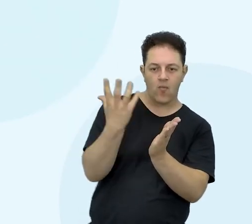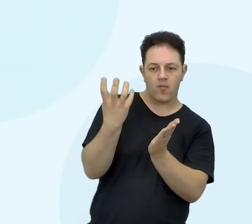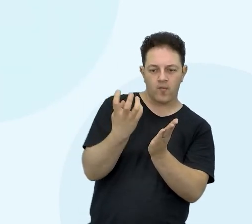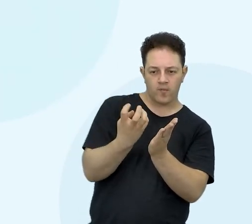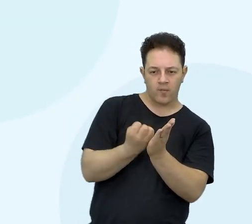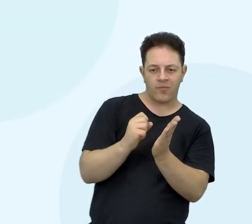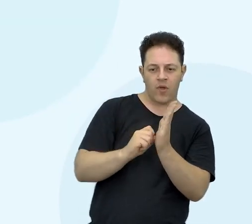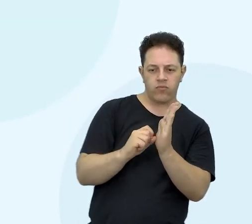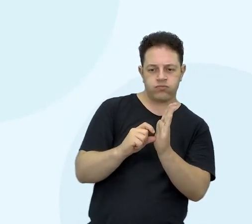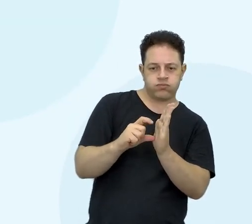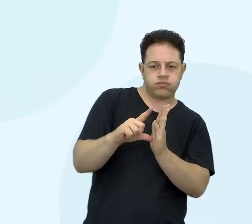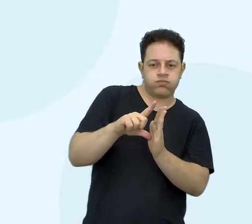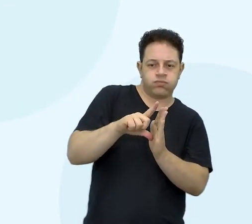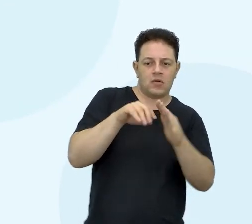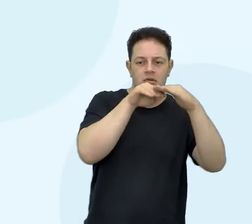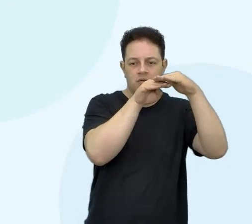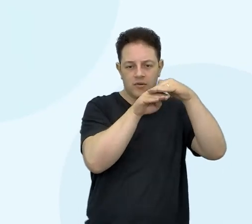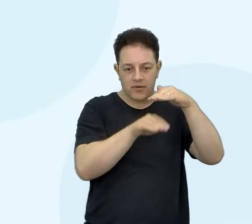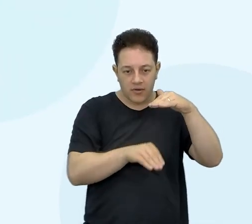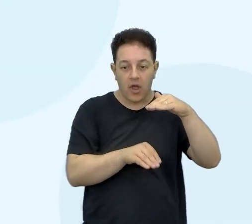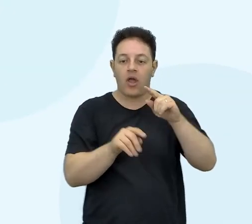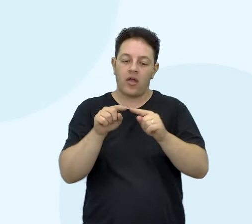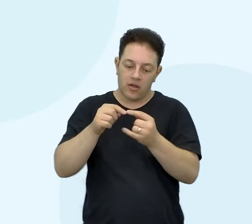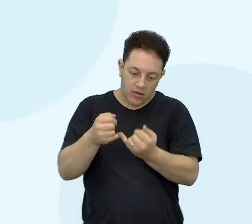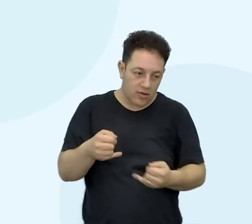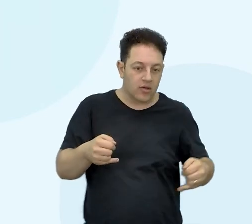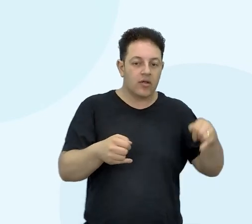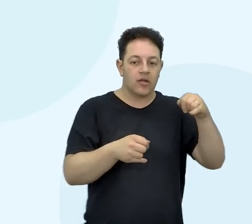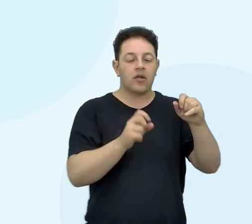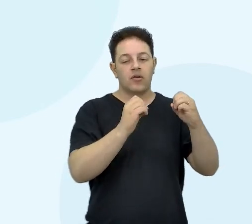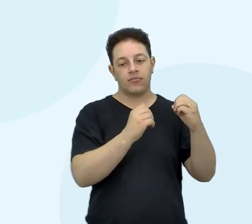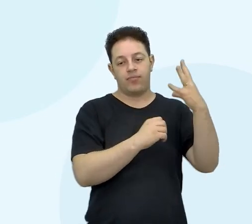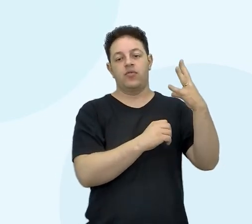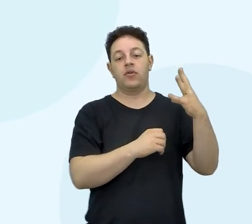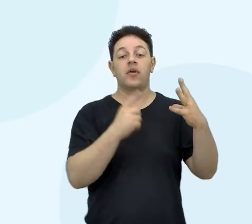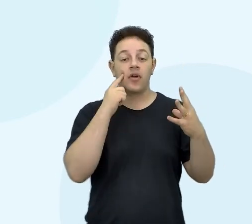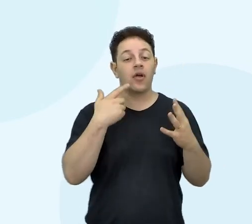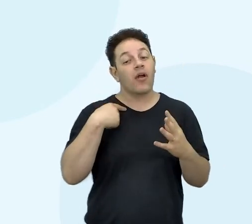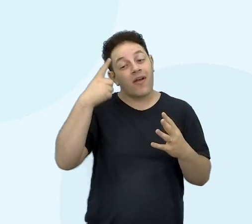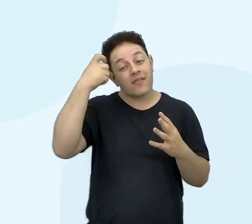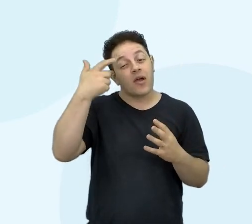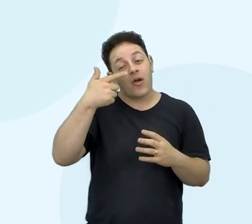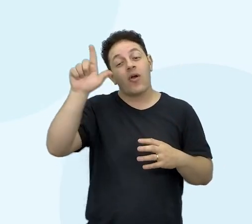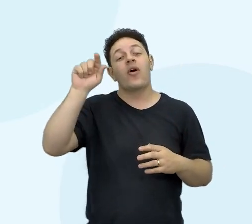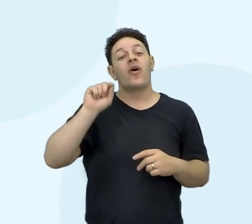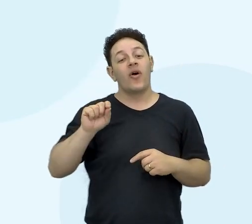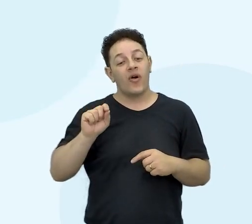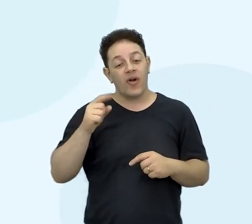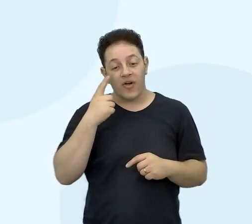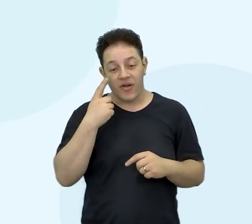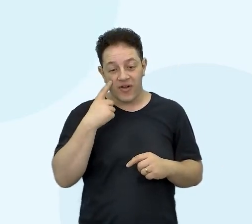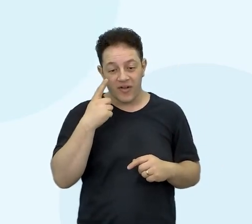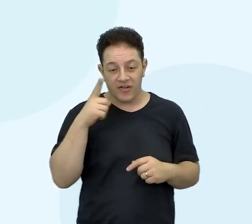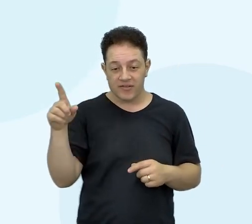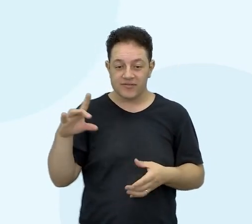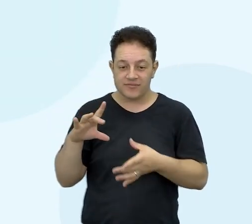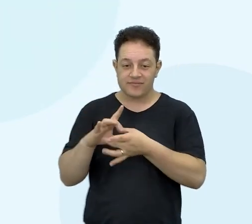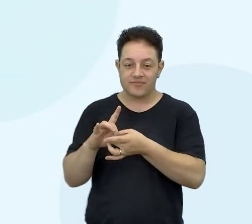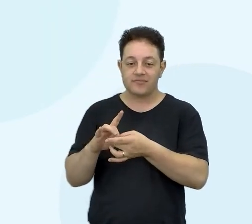elétrica, para ligar aí o LED, mas a gente teve uma ideia de acoplar aqui também, né, aqui